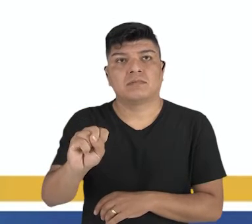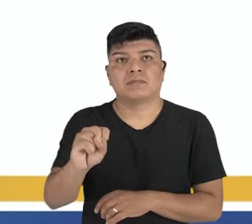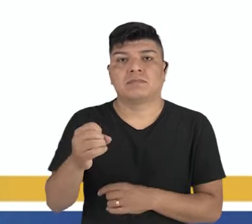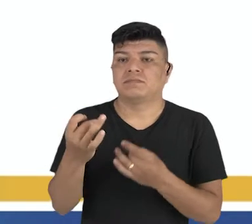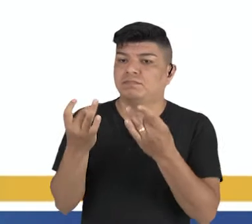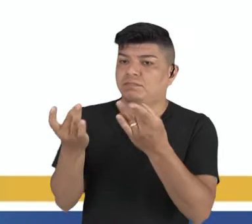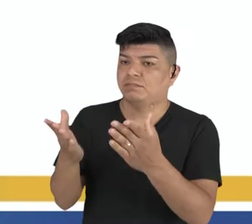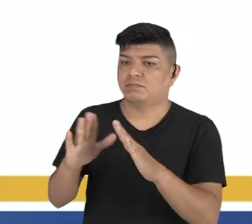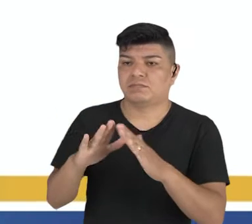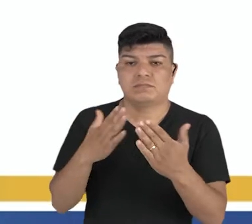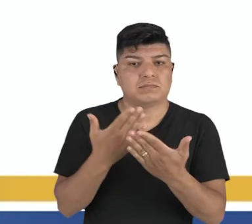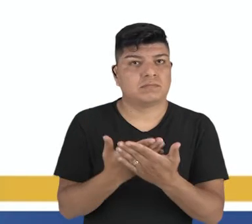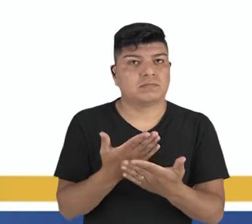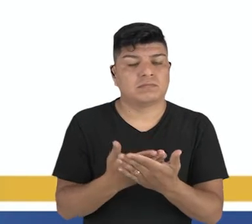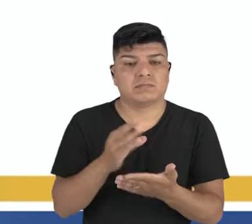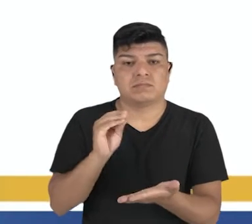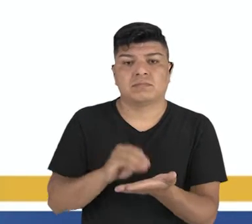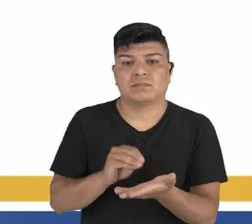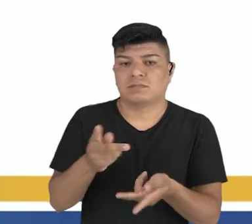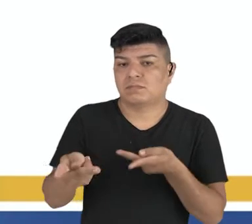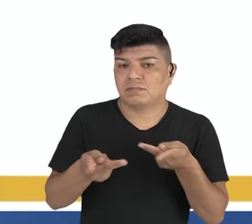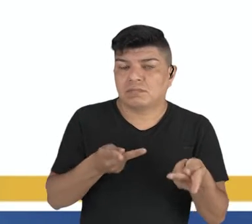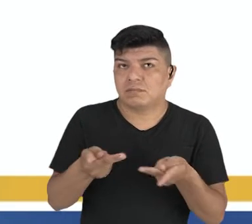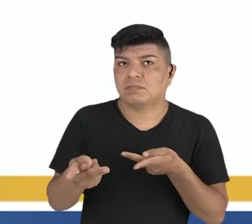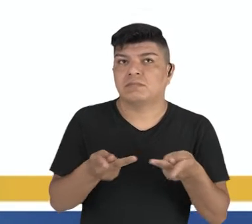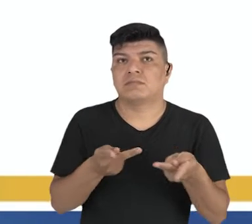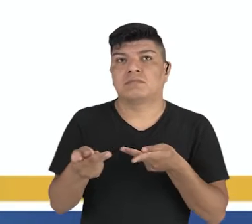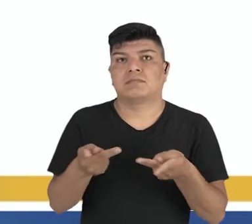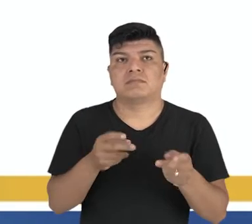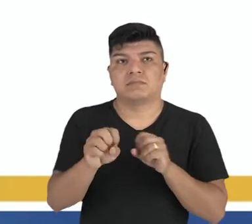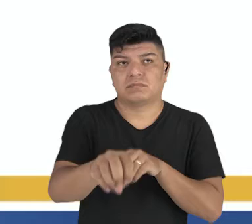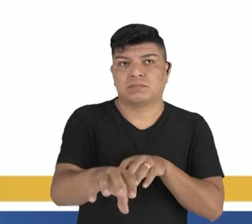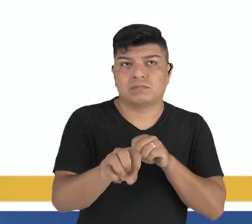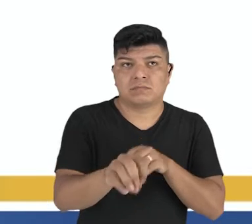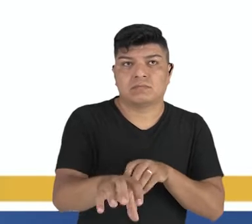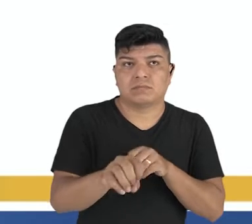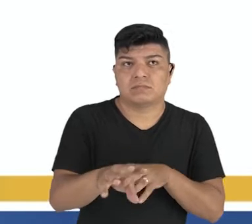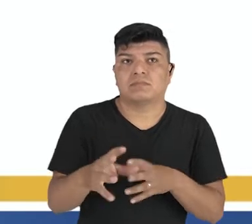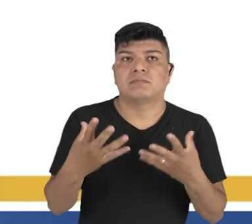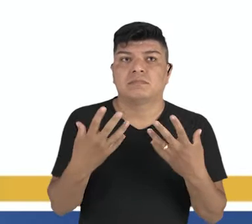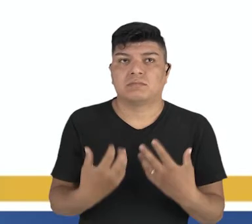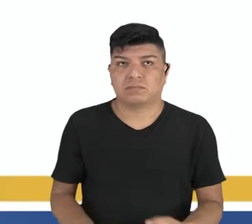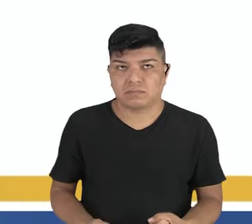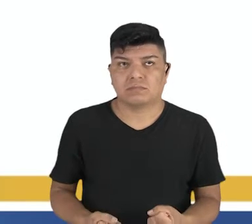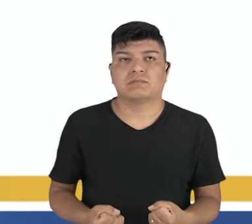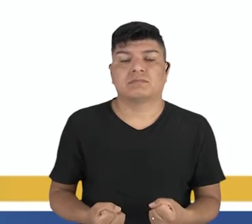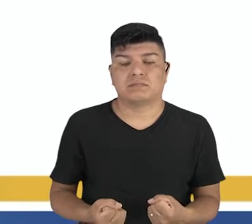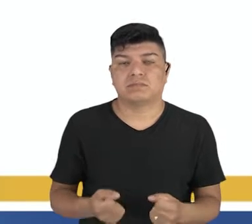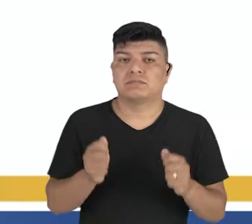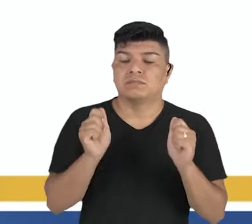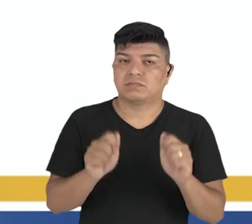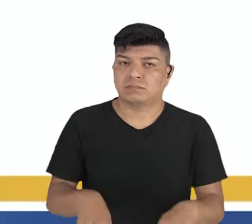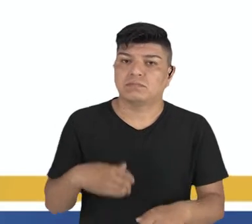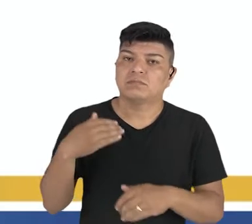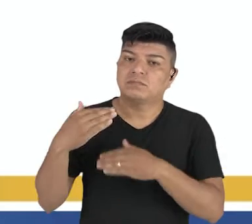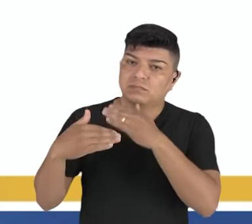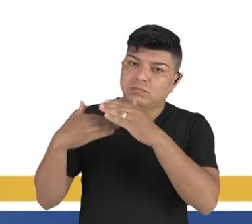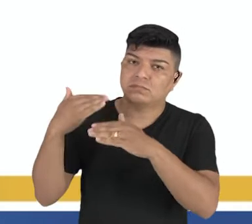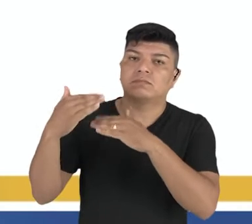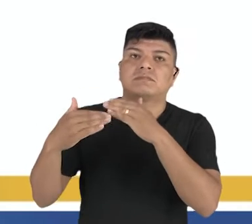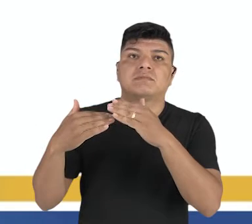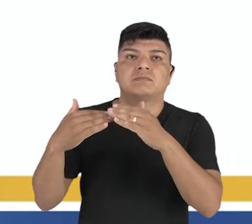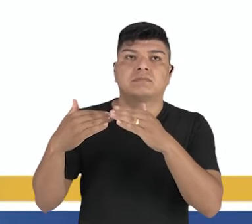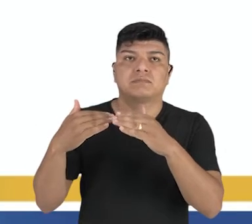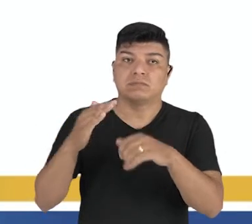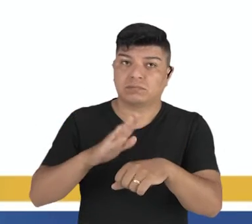2020. Falta de planejamento do ensino remoto e a aprovação automática podem aumentar as